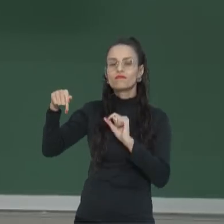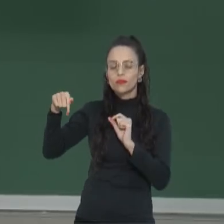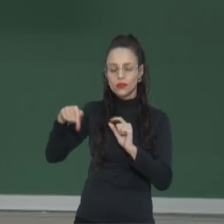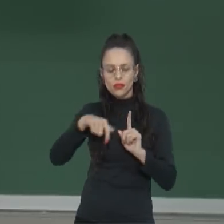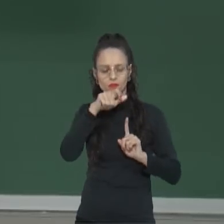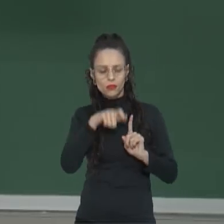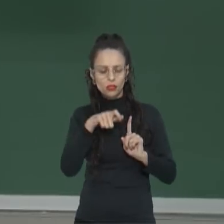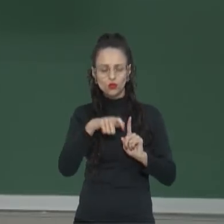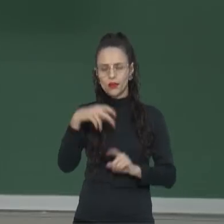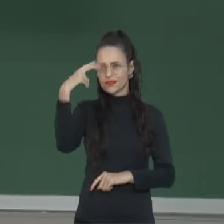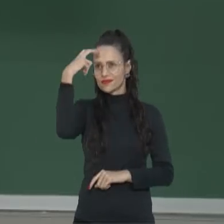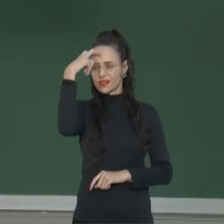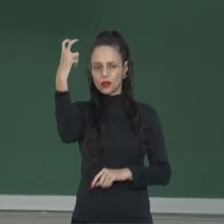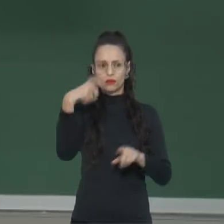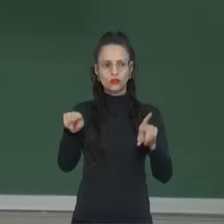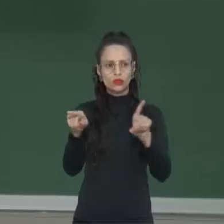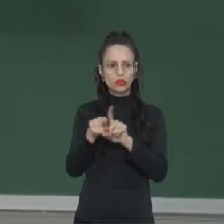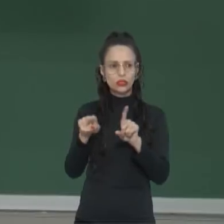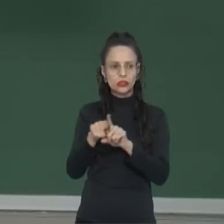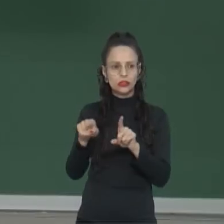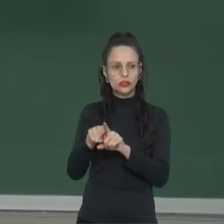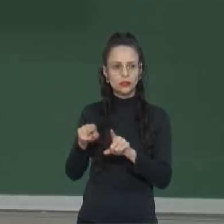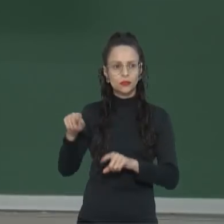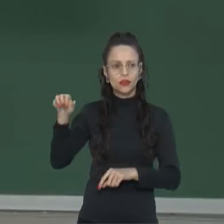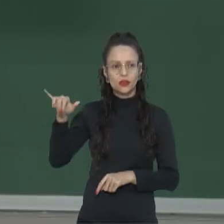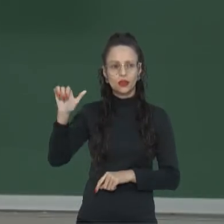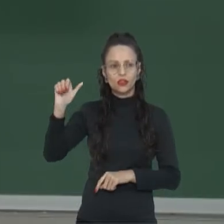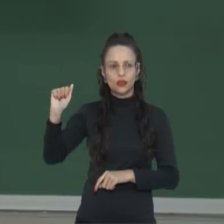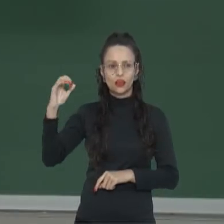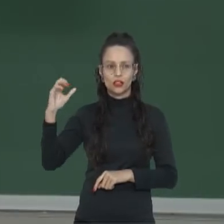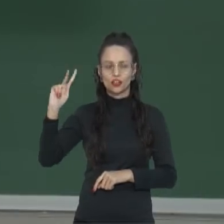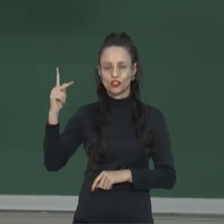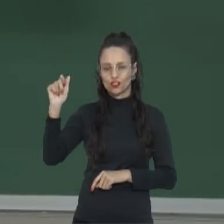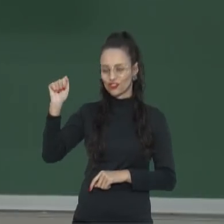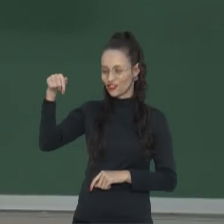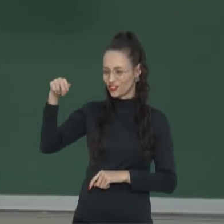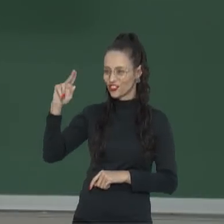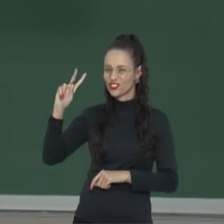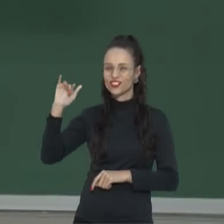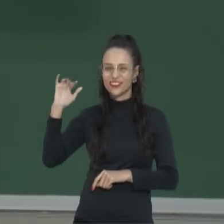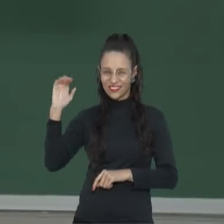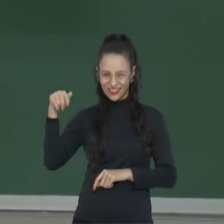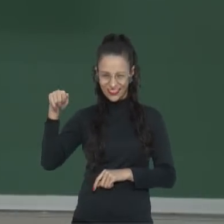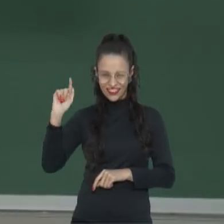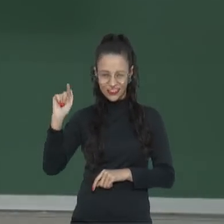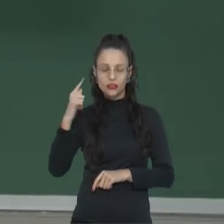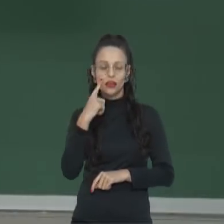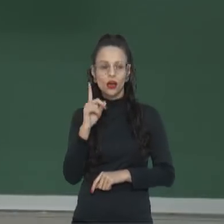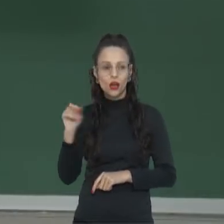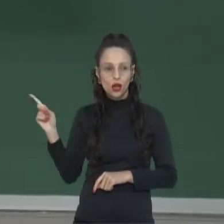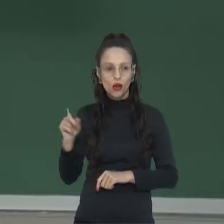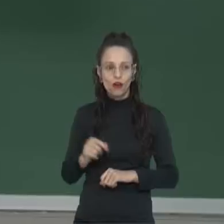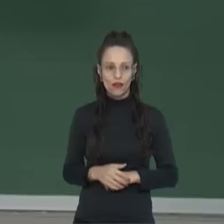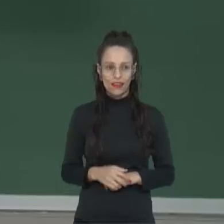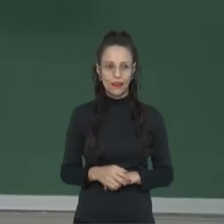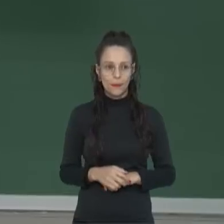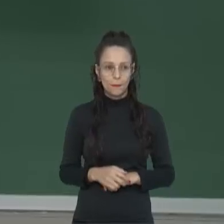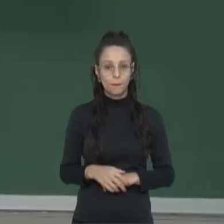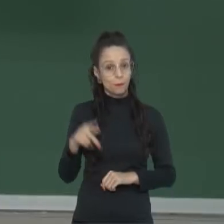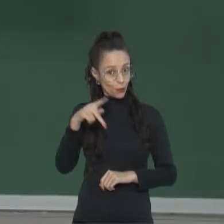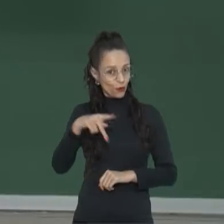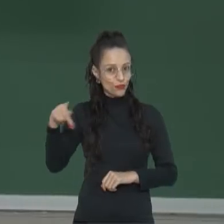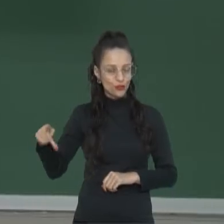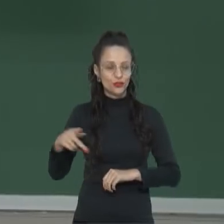os Iaxaxique. Bom, eu ia me achar chique mesmo, sendo um professor